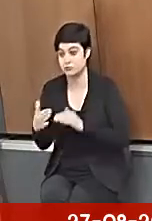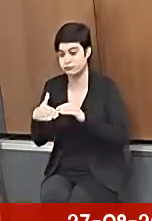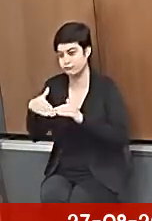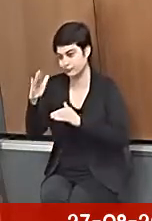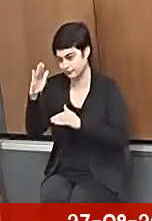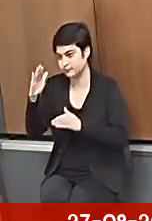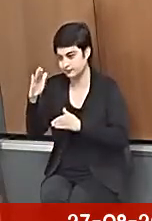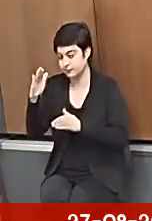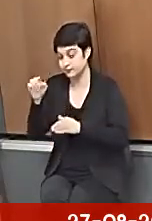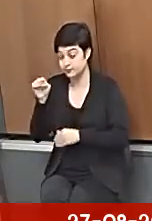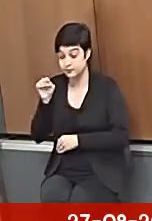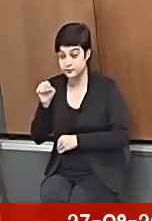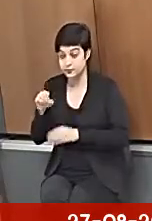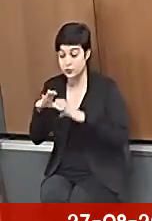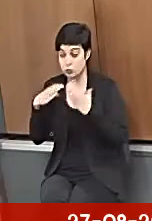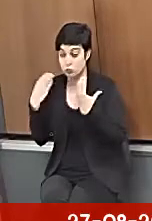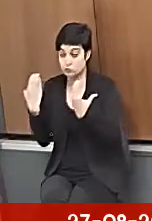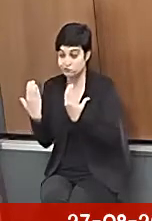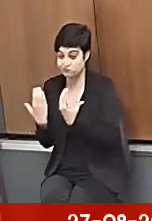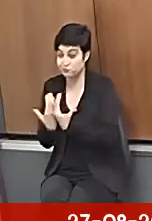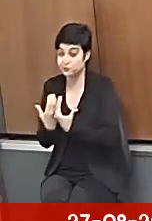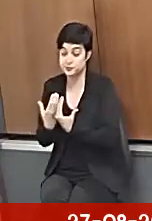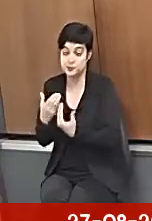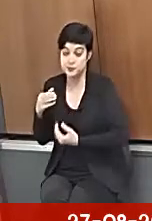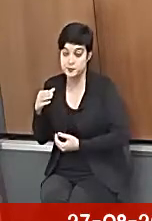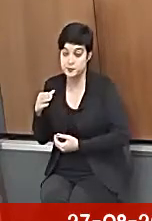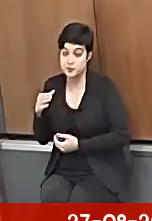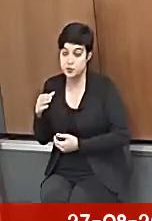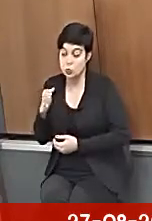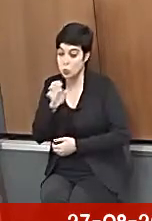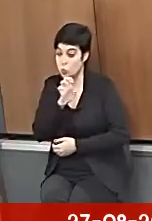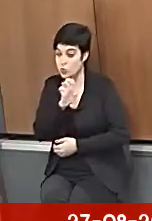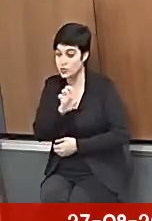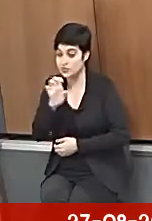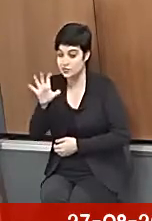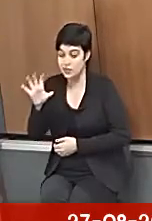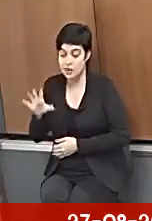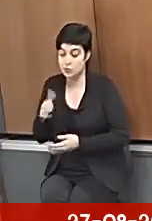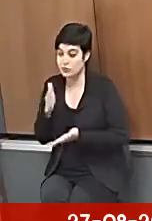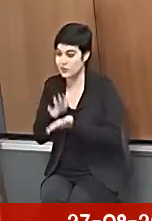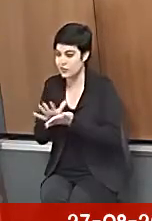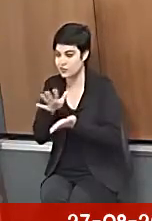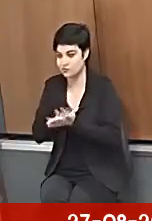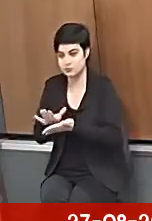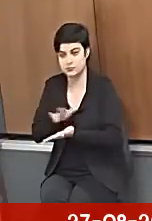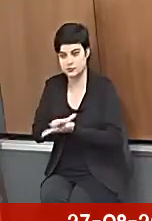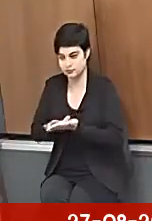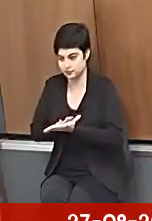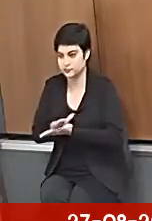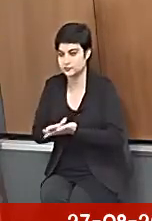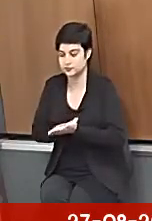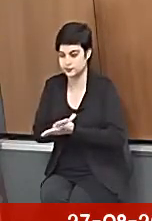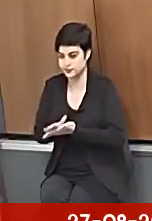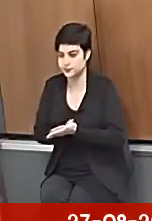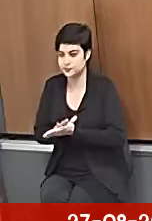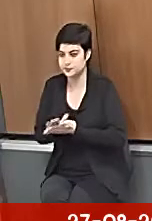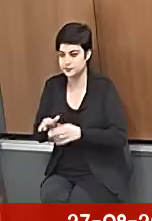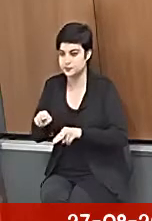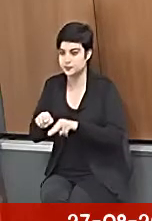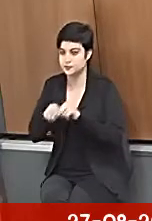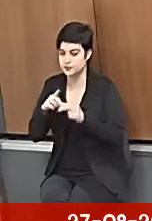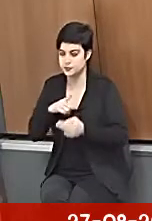tivesse aquela época desembolsado um centavo que fosse isso foi através de uma parceria público